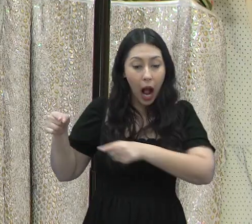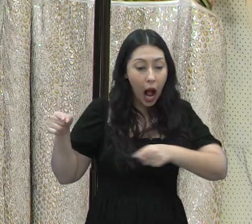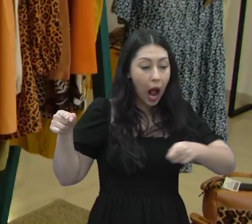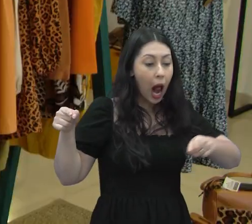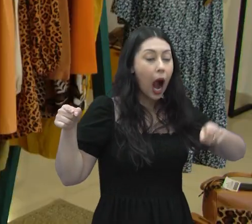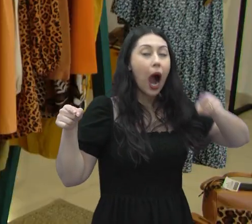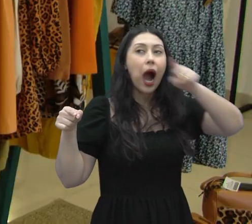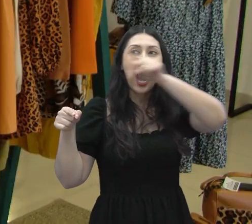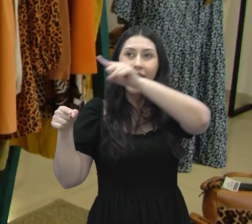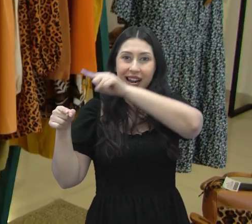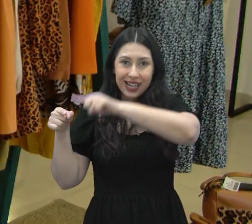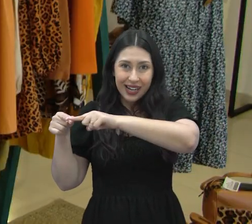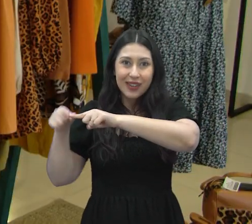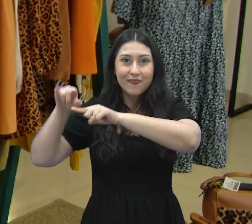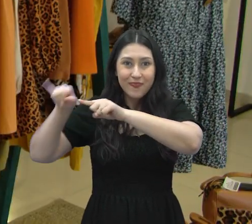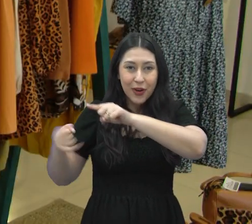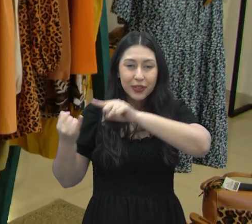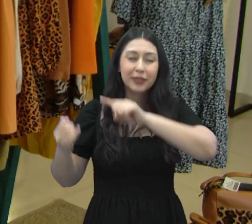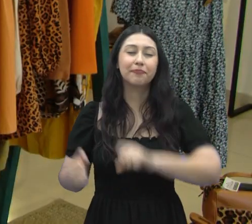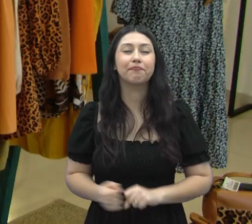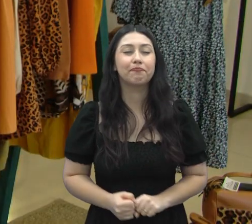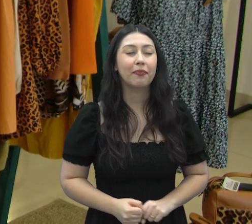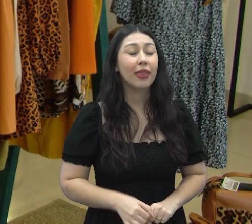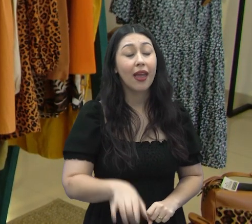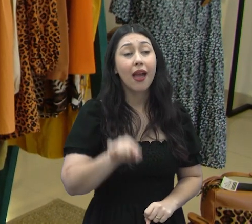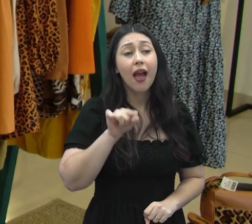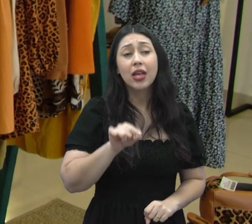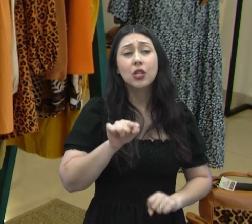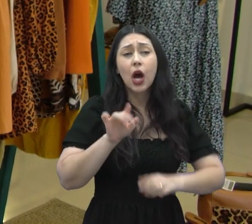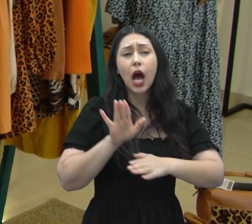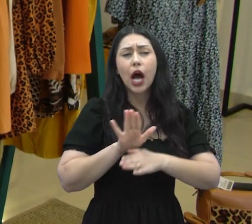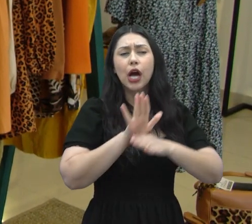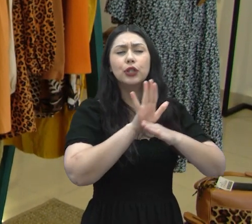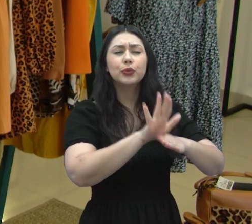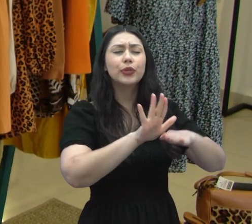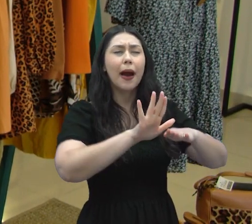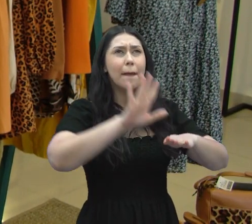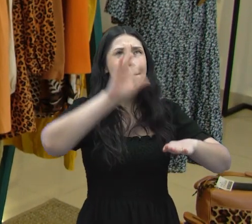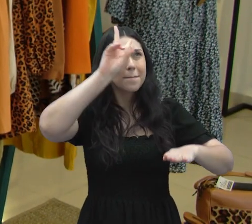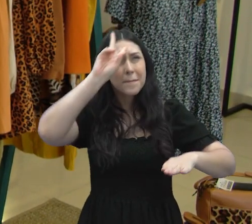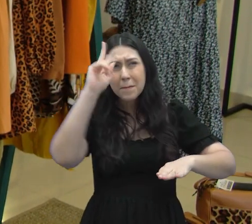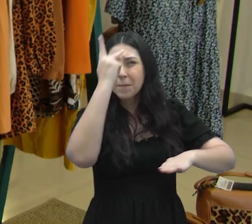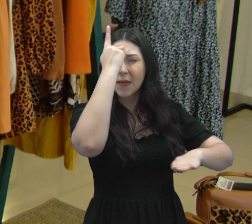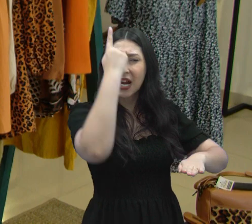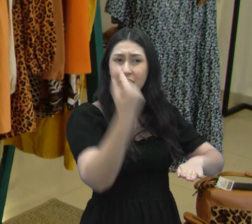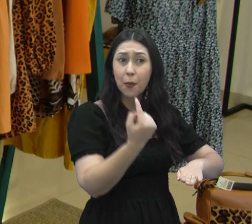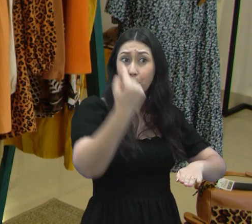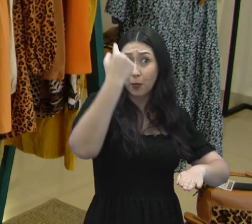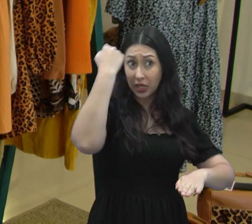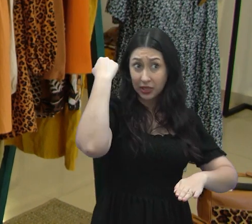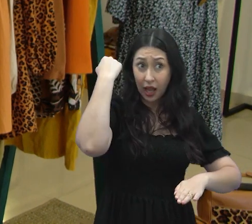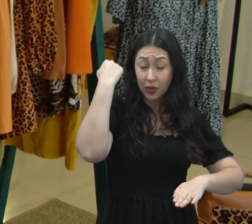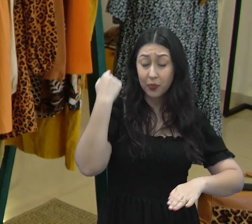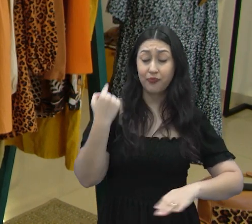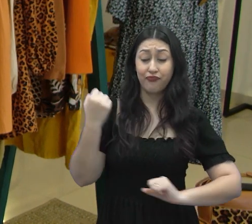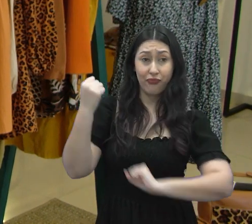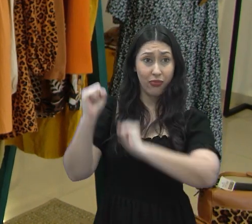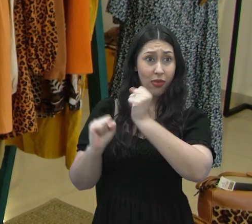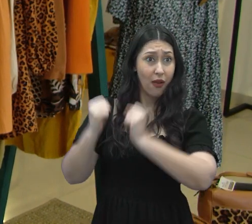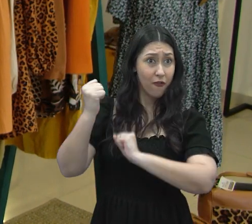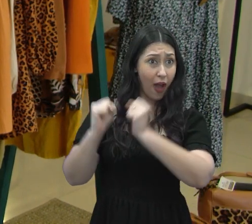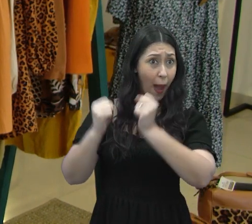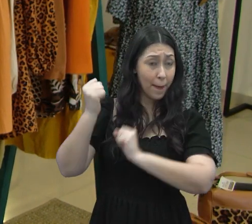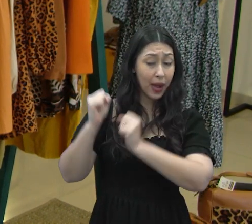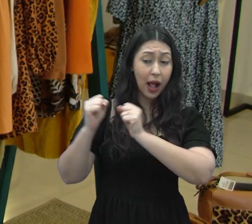circular. A moda circular, ela veio para desmistificar e para desconstruir a moda linear. Que, ou seja,